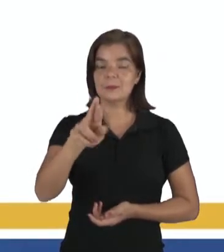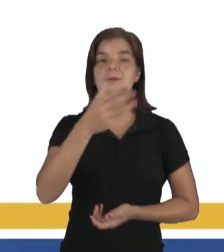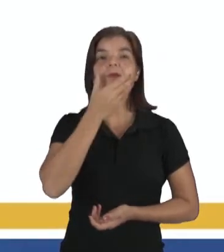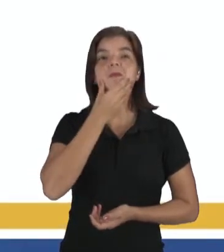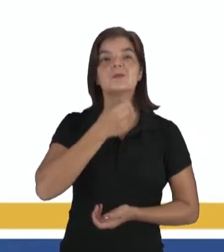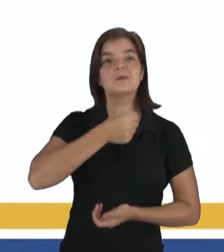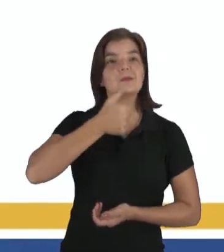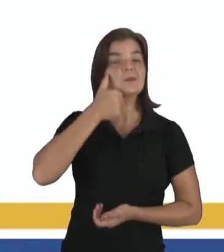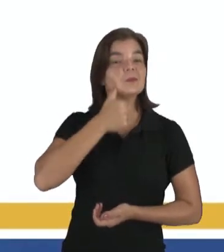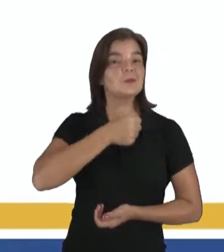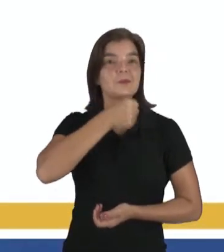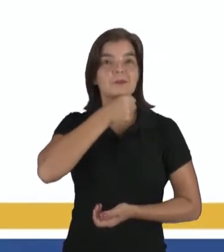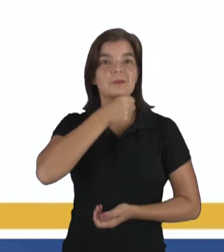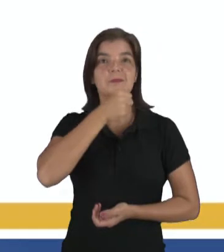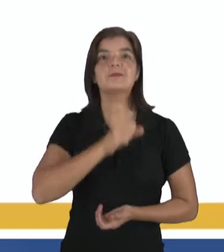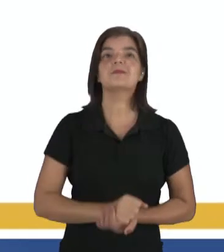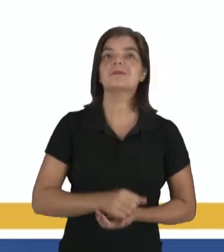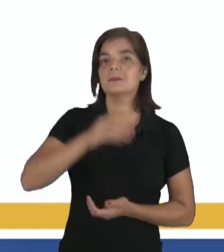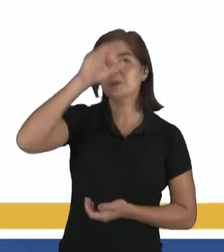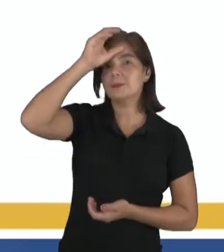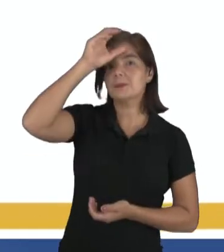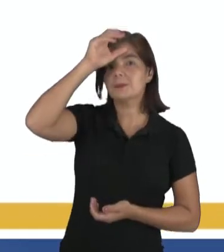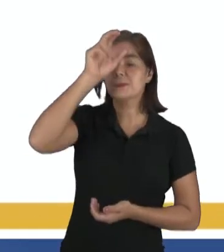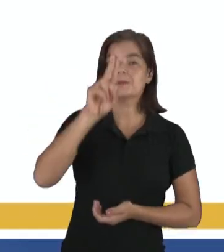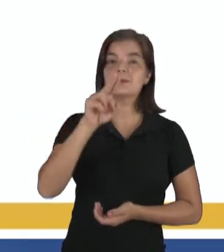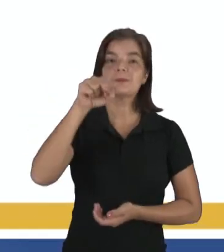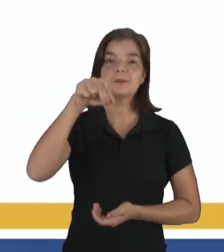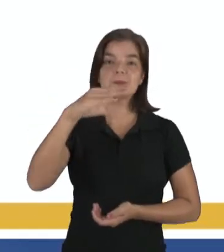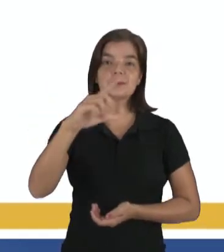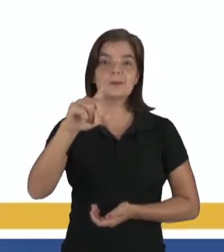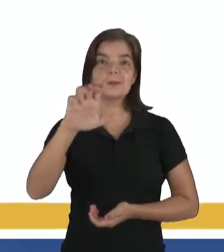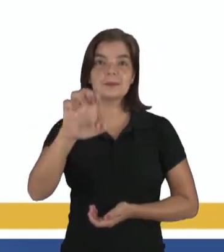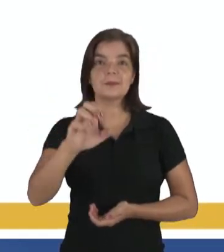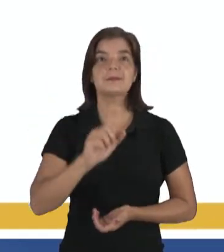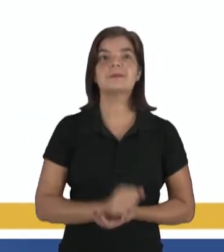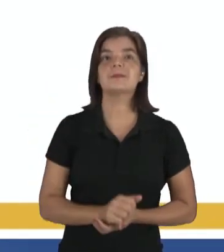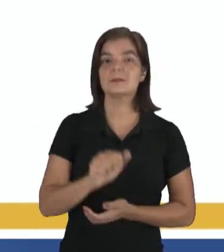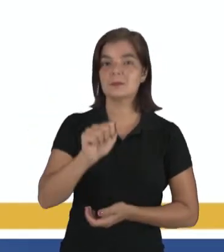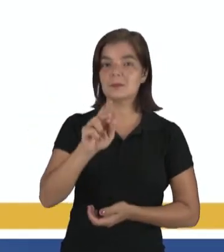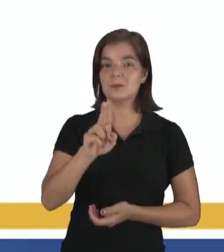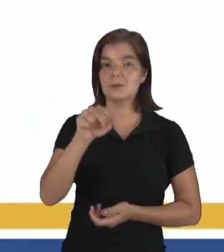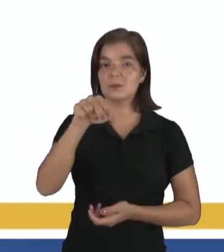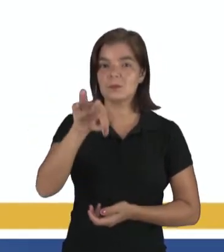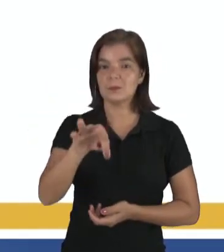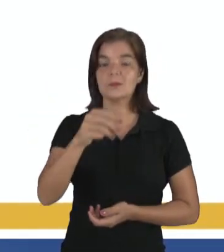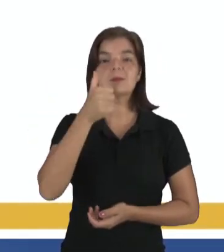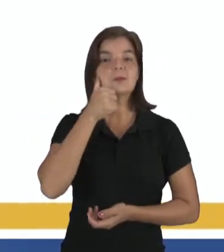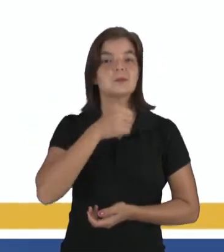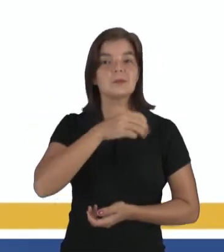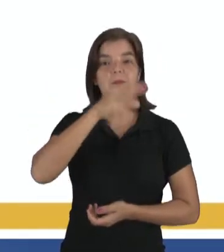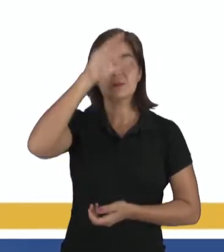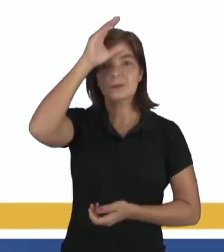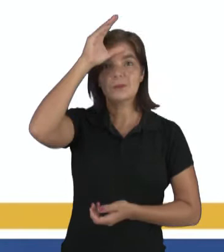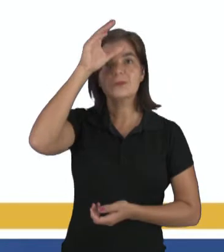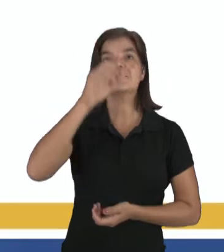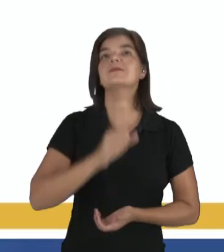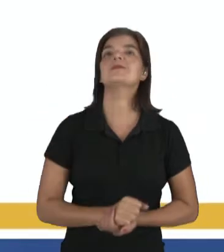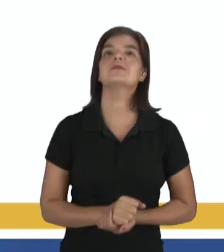hum hum col Gio tá aonde Oi tia